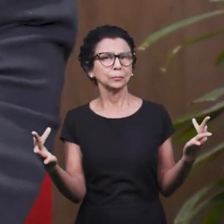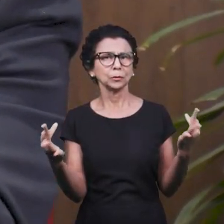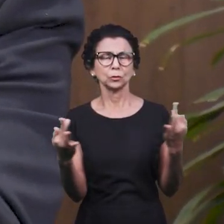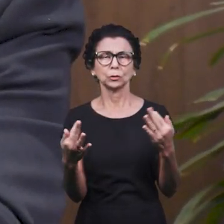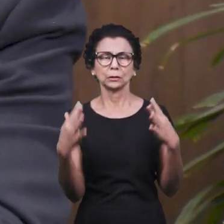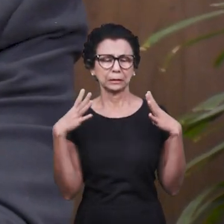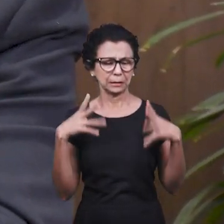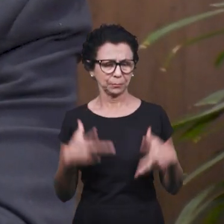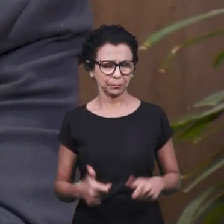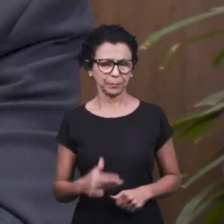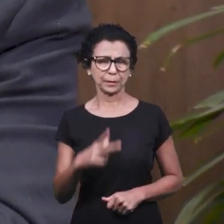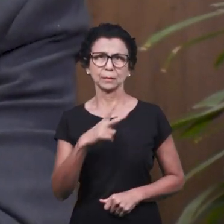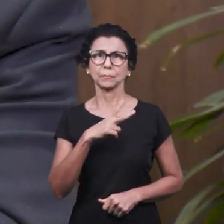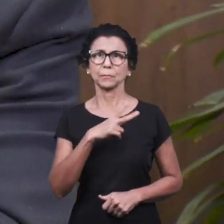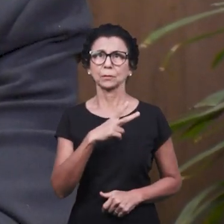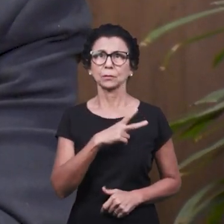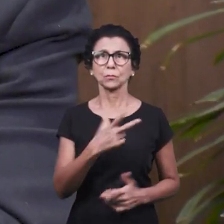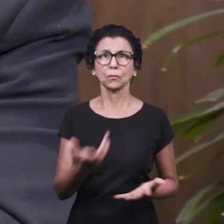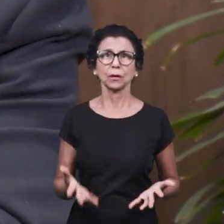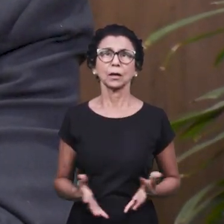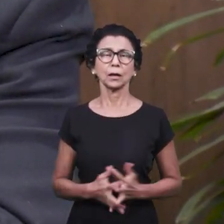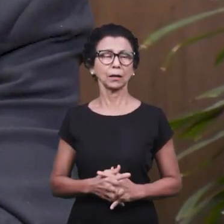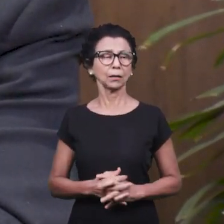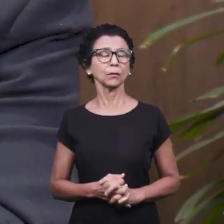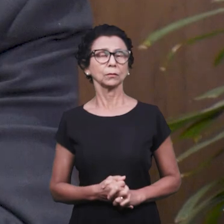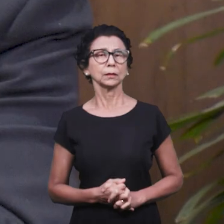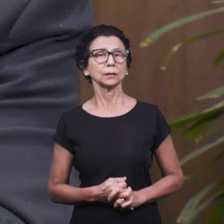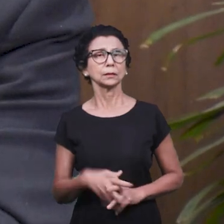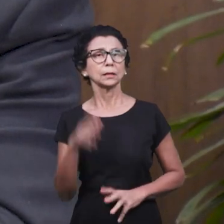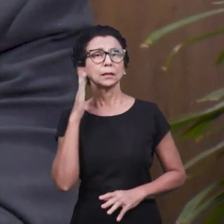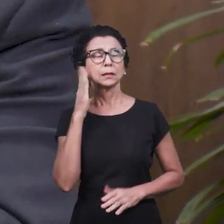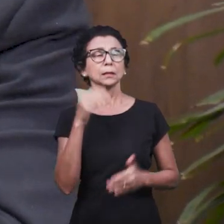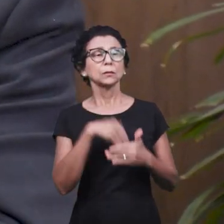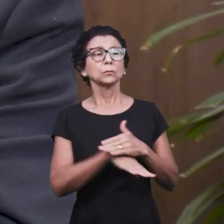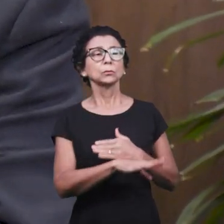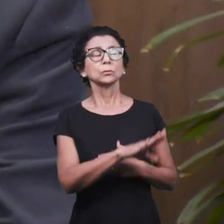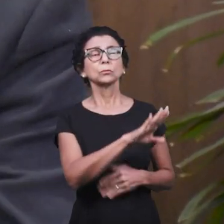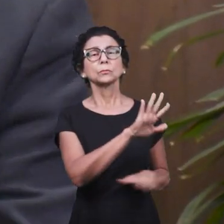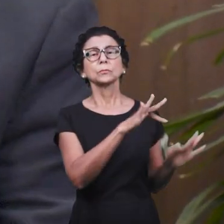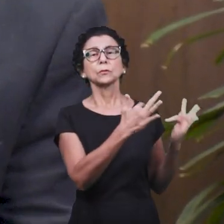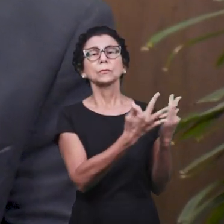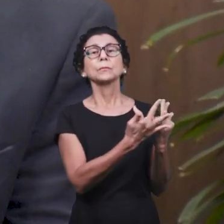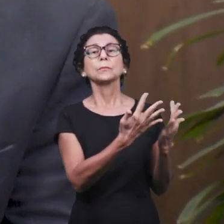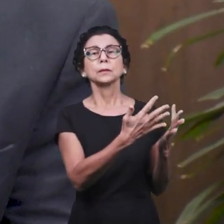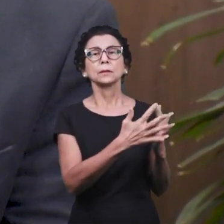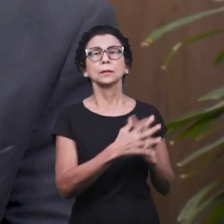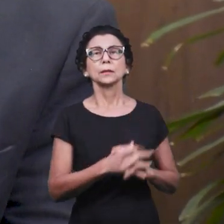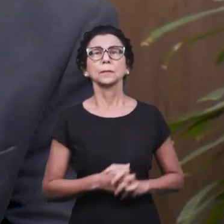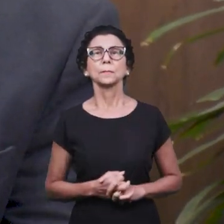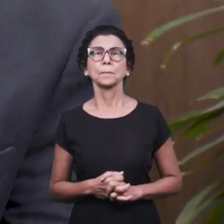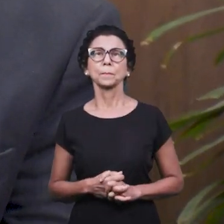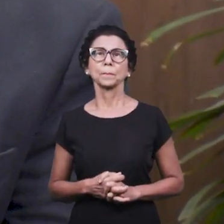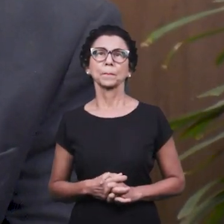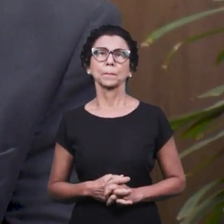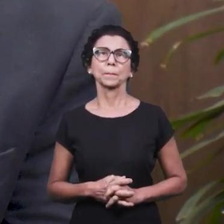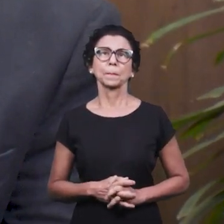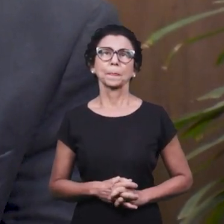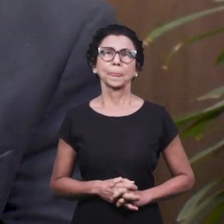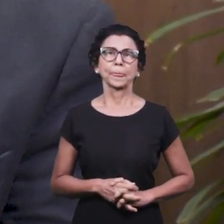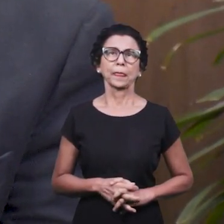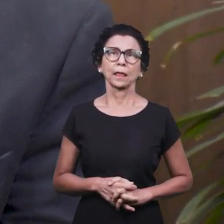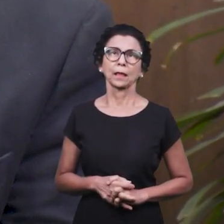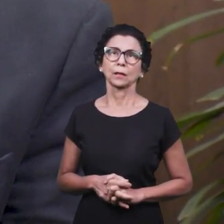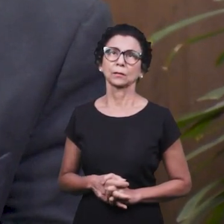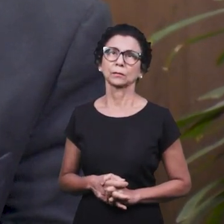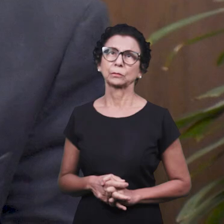comida, andar, entender o costume da outra família. E o europeu, no caso da Vitória, ele não pergunta duas vezes. Você